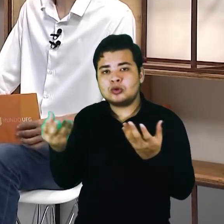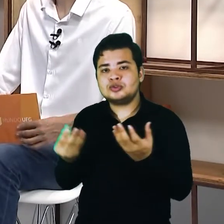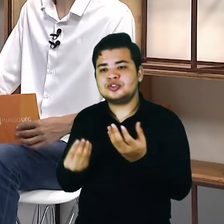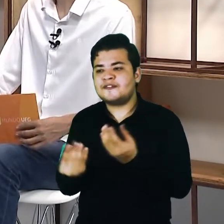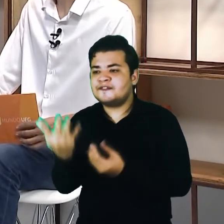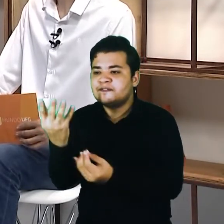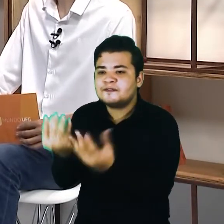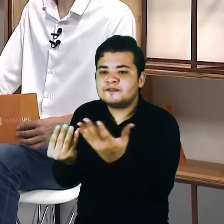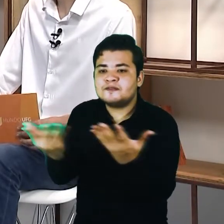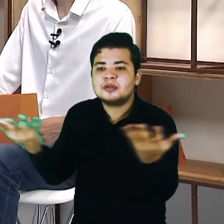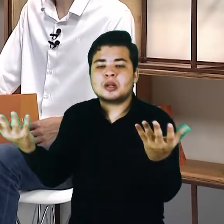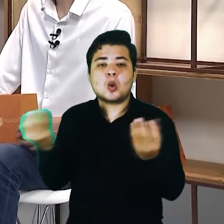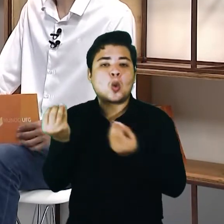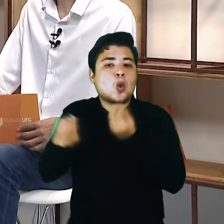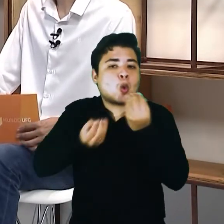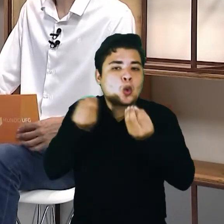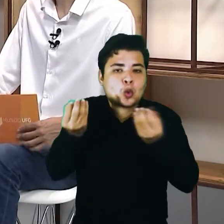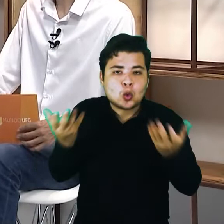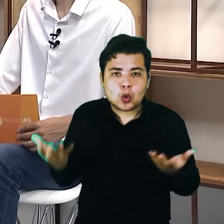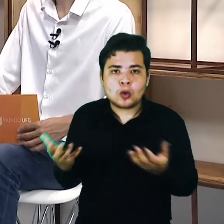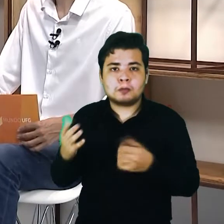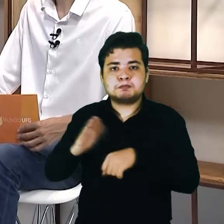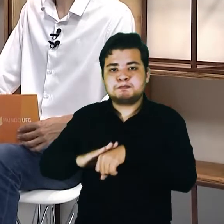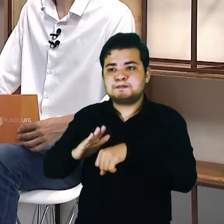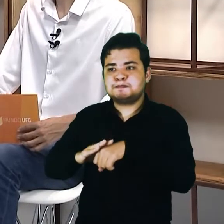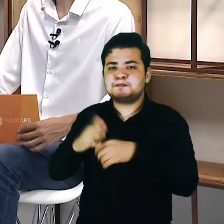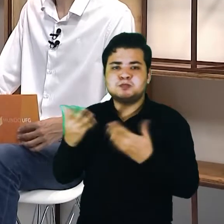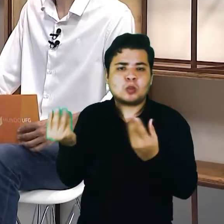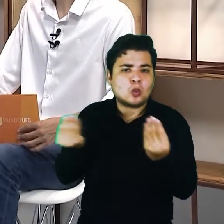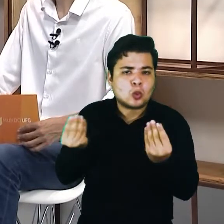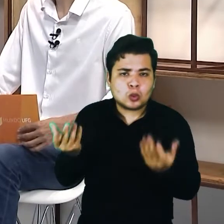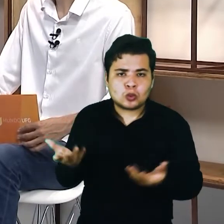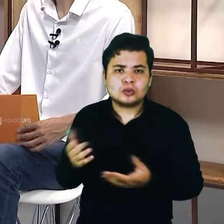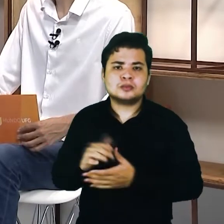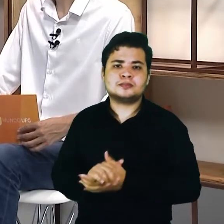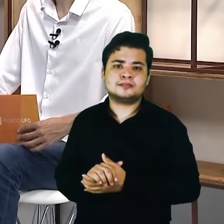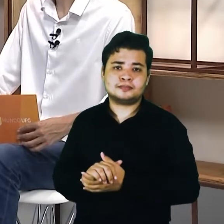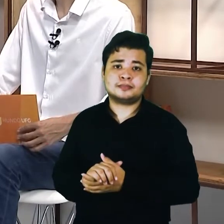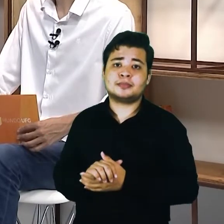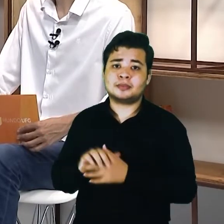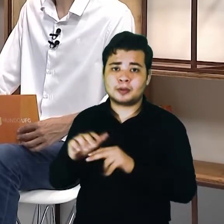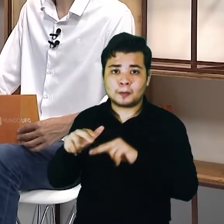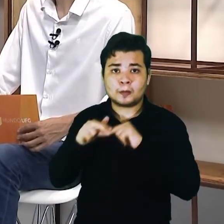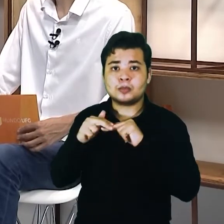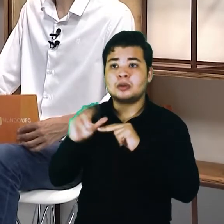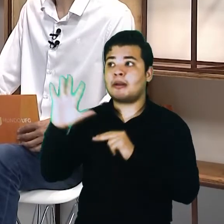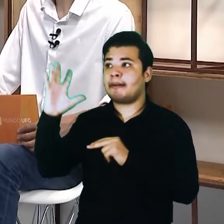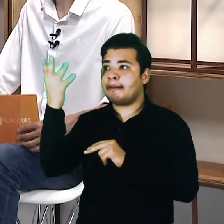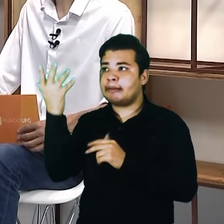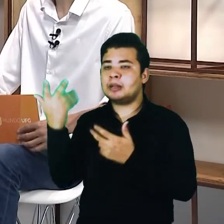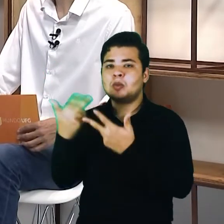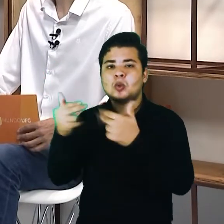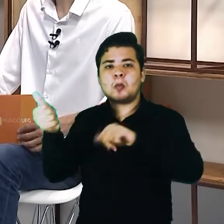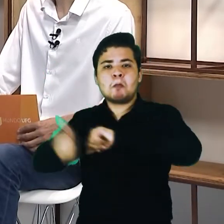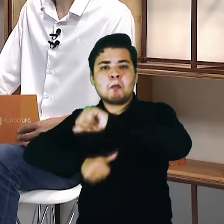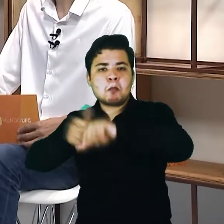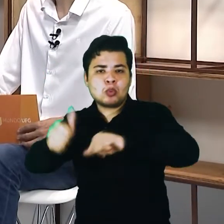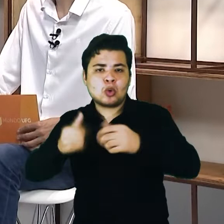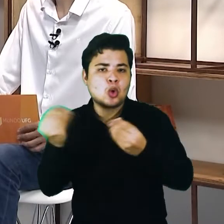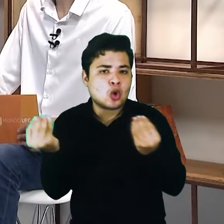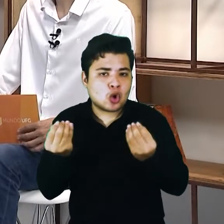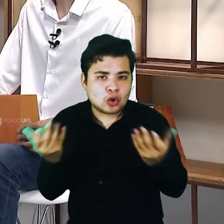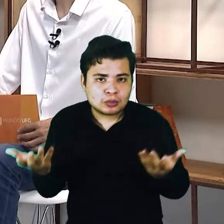a vegetação, como é que ela está agindo ou reagindo, a maioria reagindo negativamente